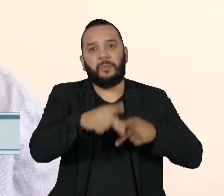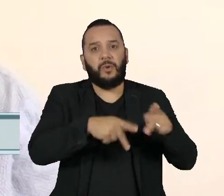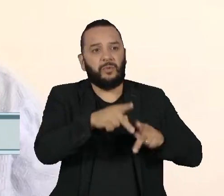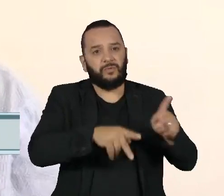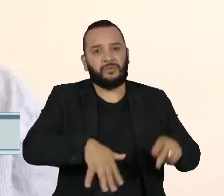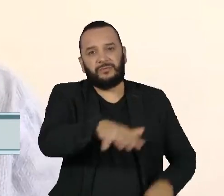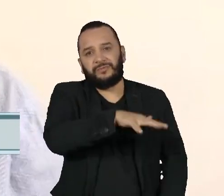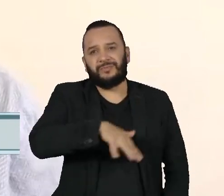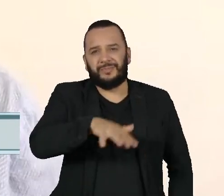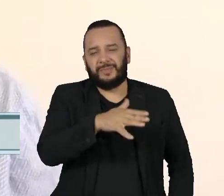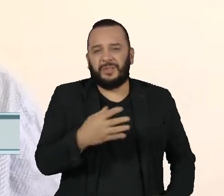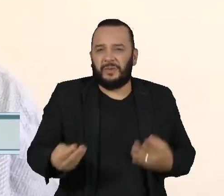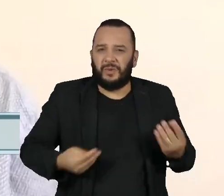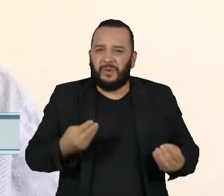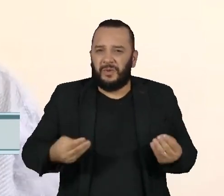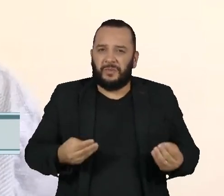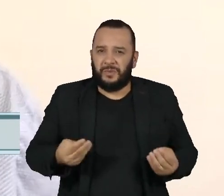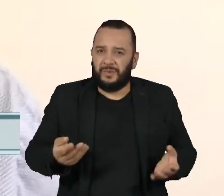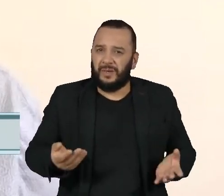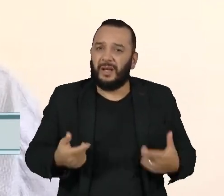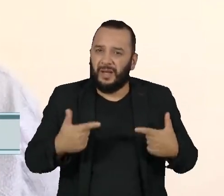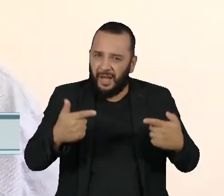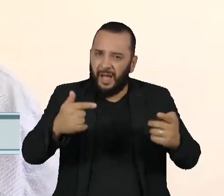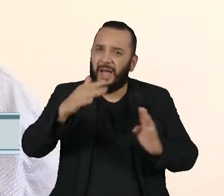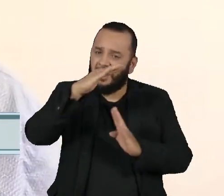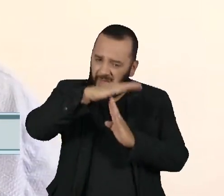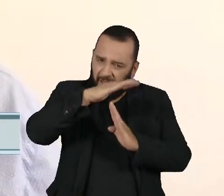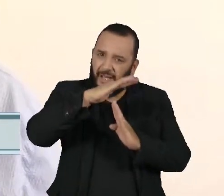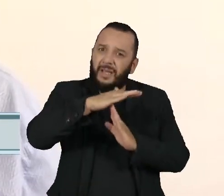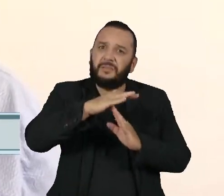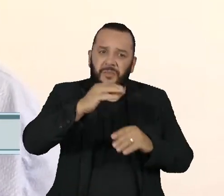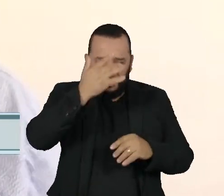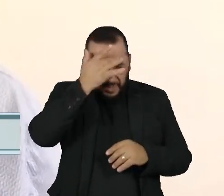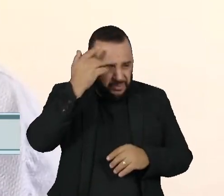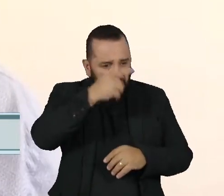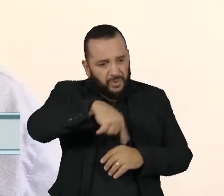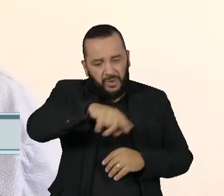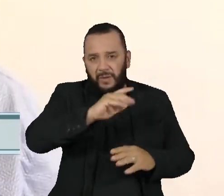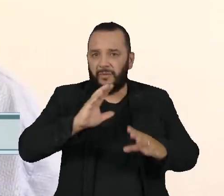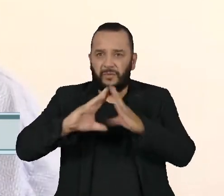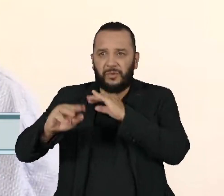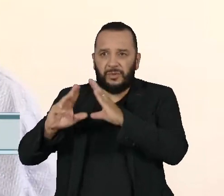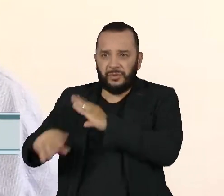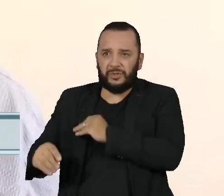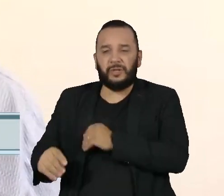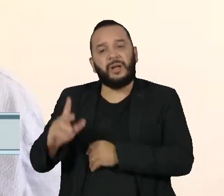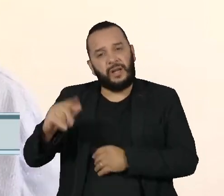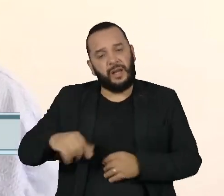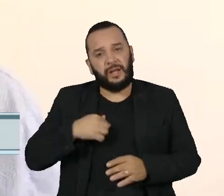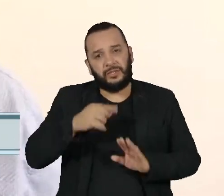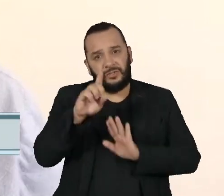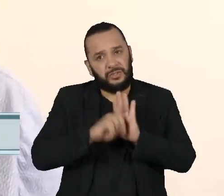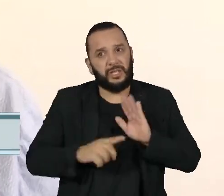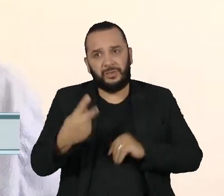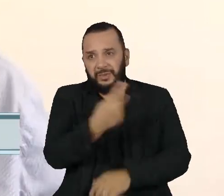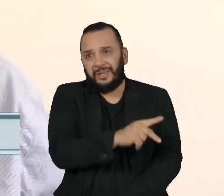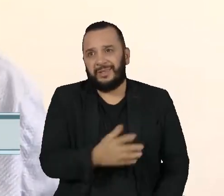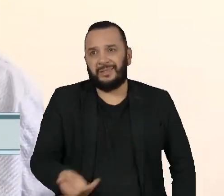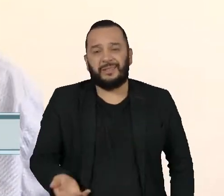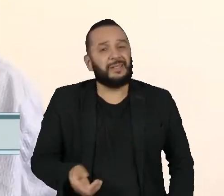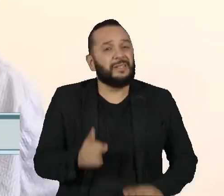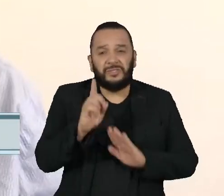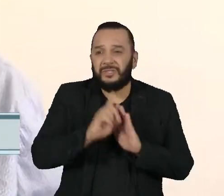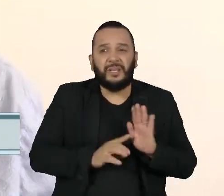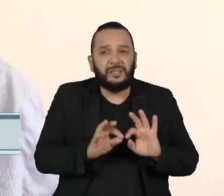há justificativa para negar direitos básicos num cenário de conflito armado, que